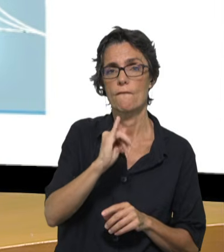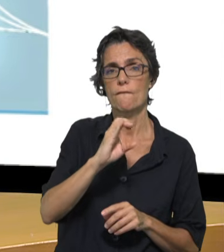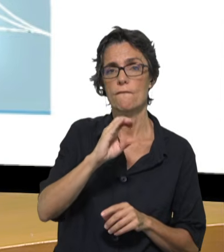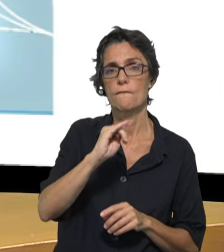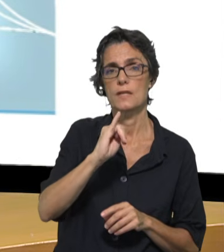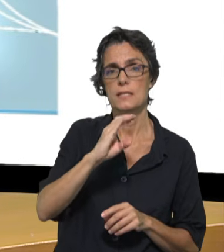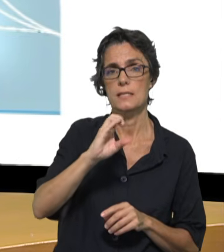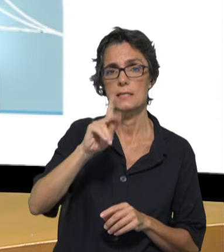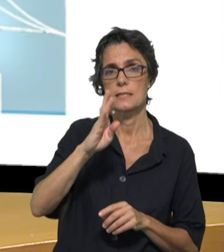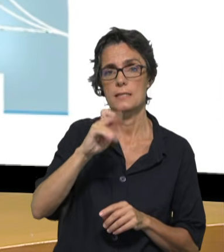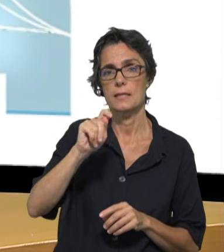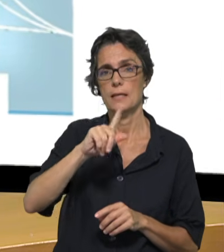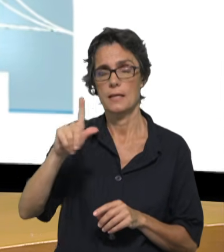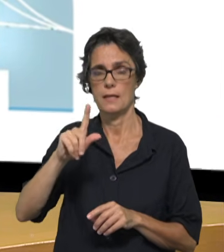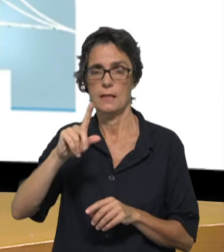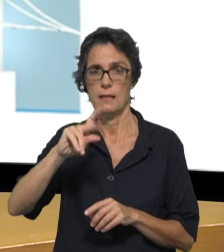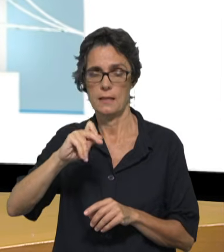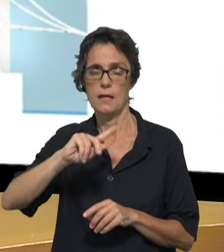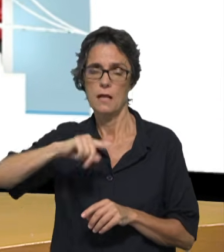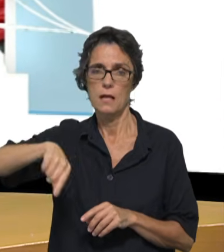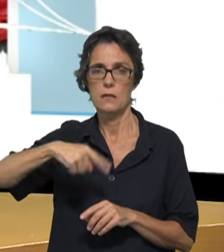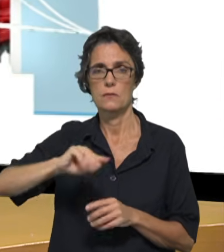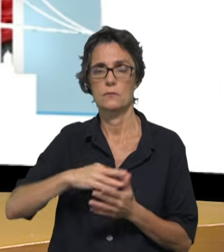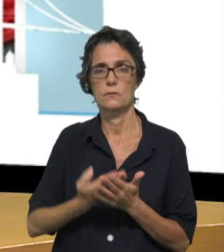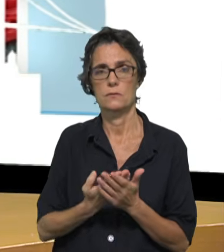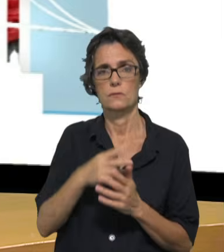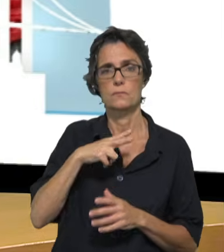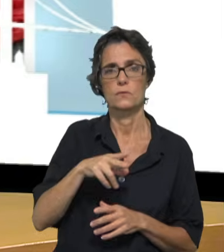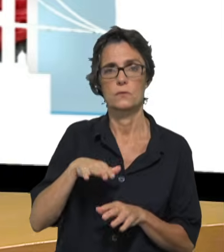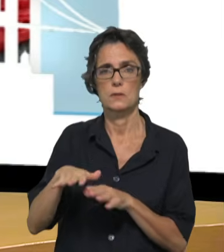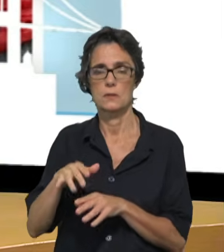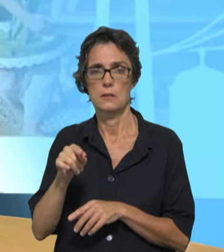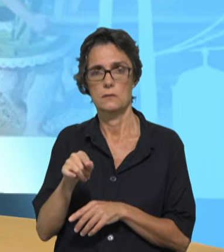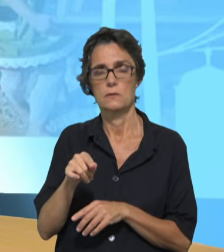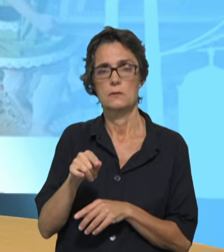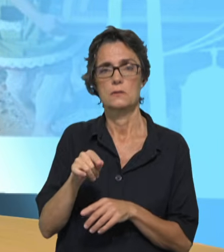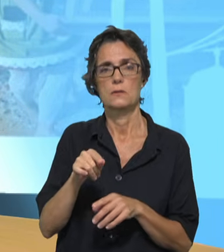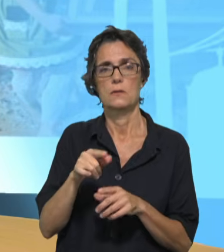em português e em italiano, com aquilo que foram as conclusões destas jornadas.